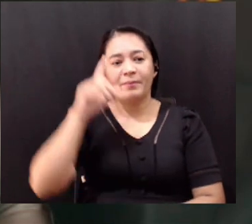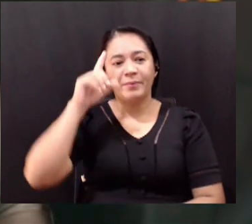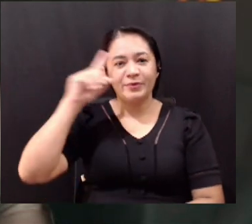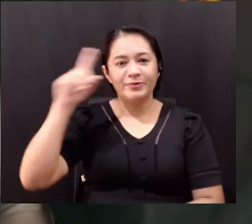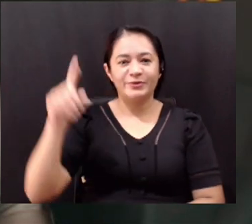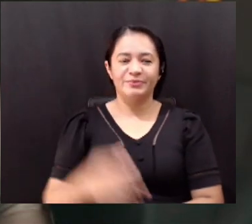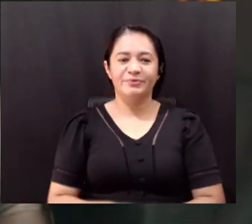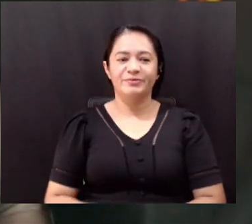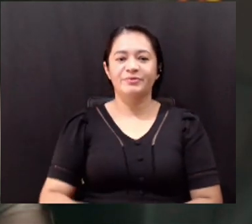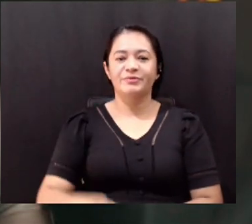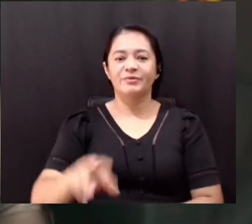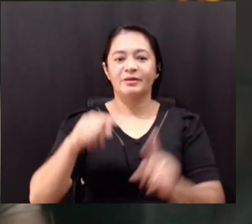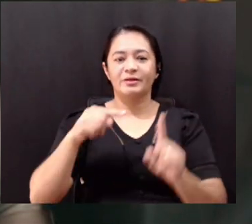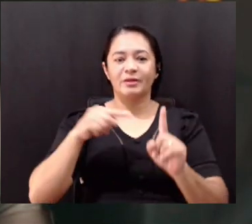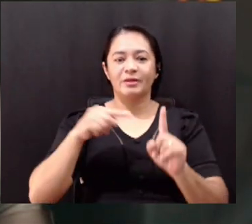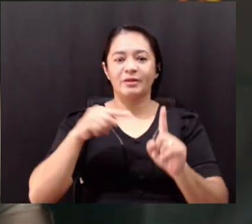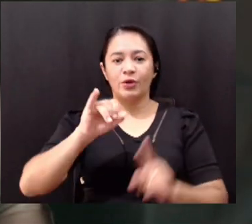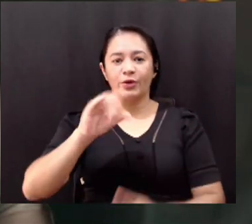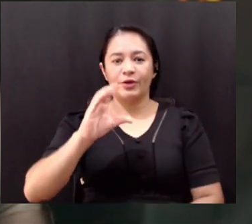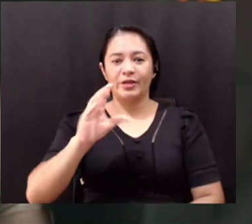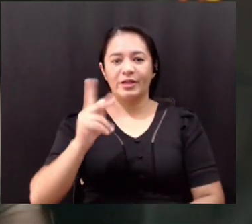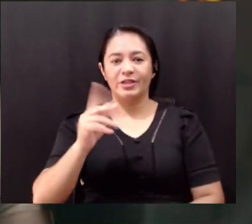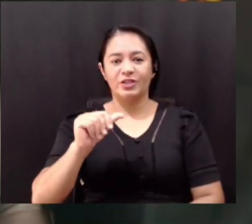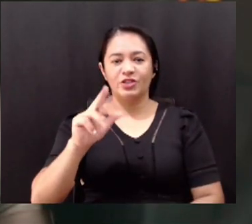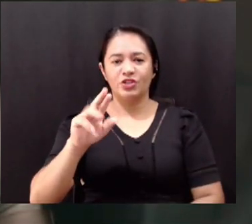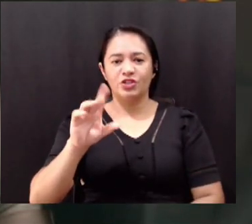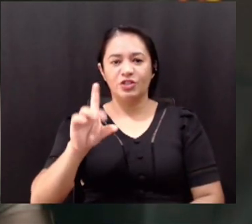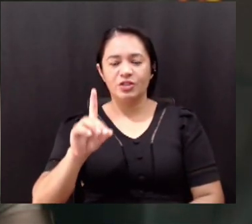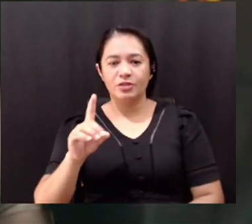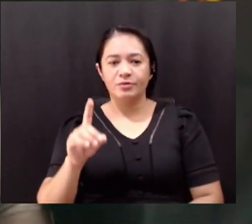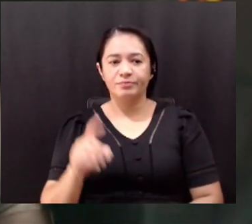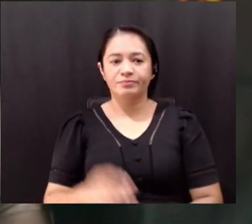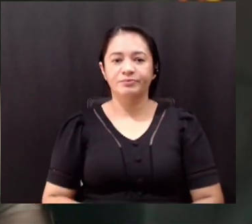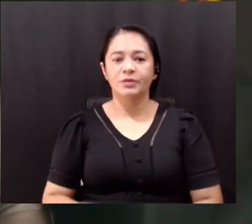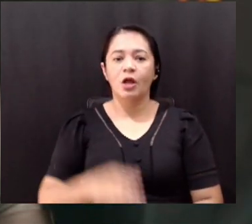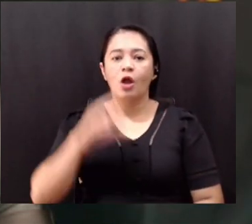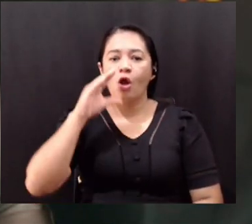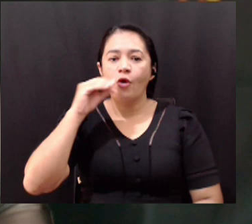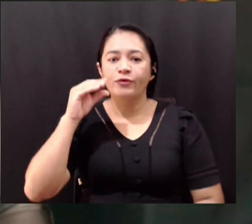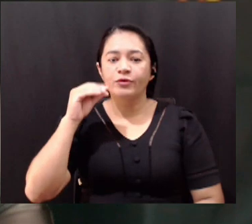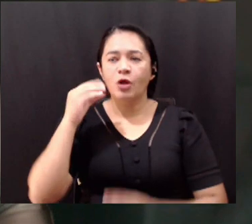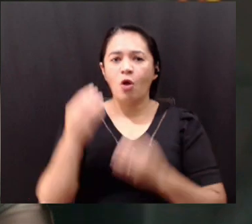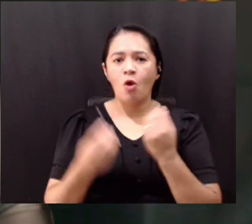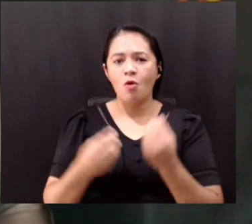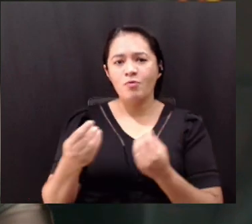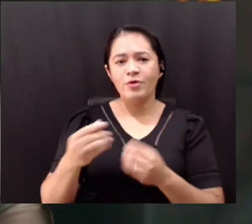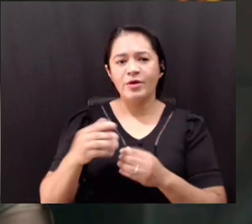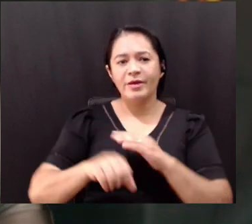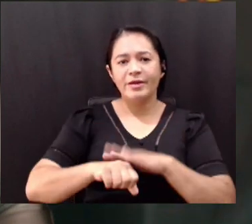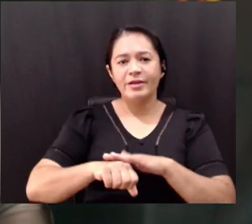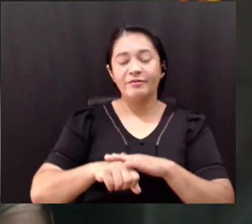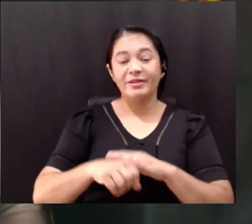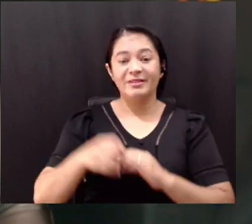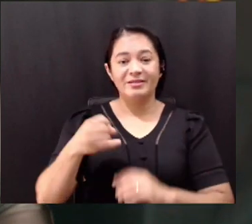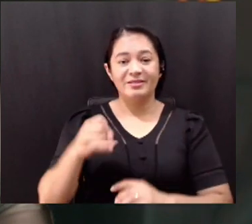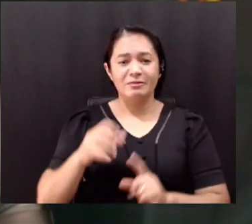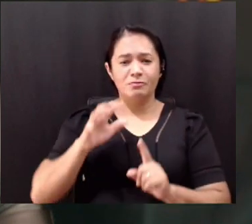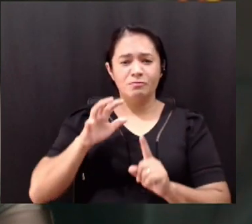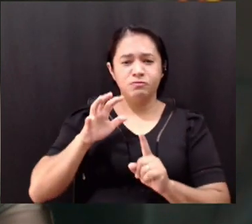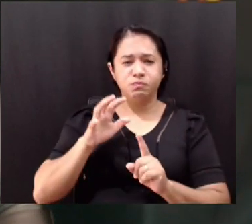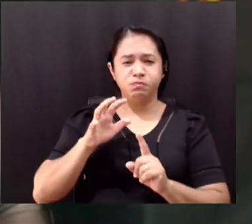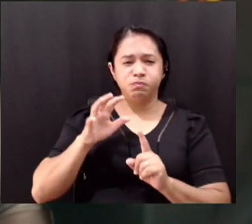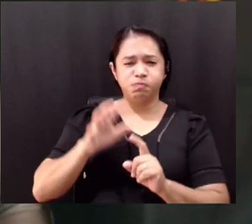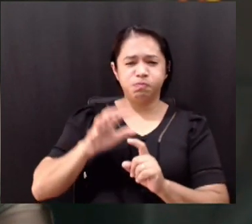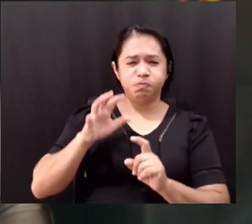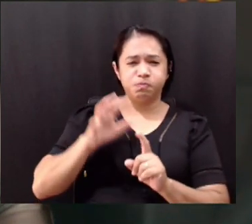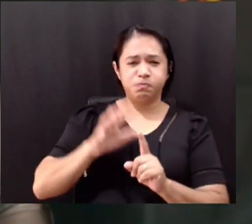Richard, do bairro Ponte Preta. Como o funcionário deve proceder quando o excesso de pressão não vem diretamente da